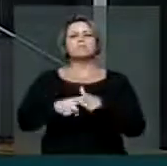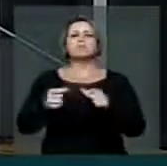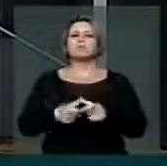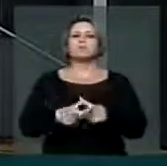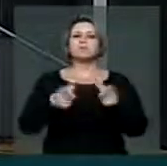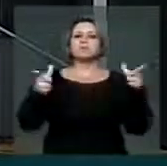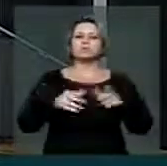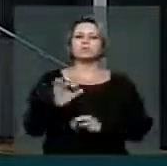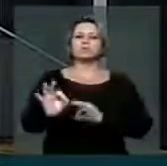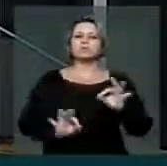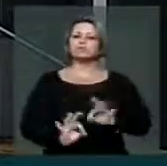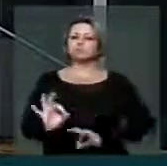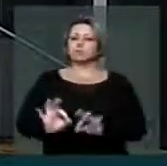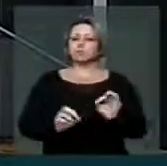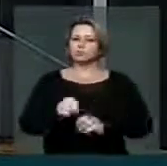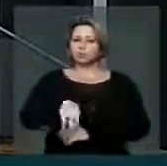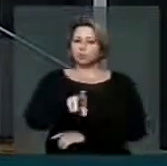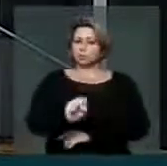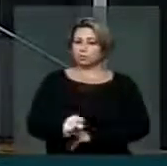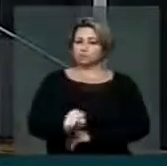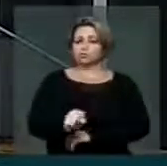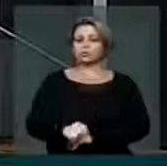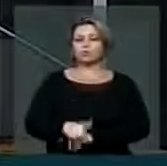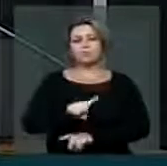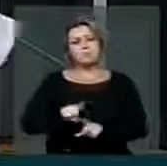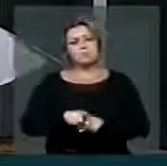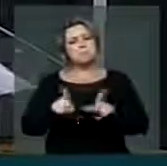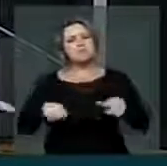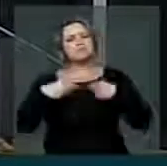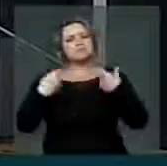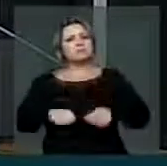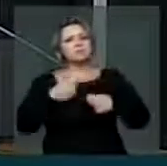na estrutura do Sistema Único, mas é também